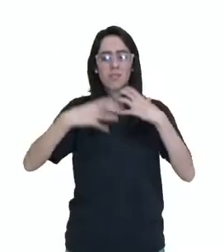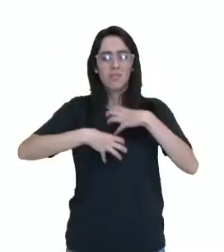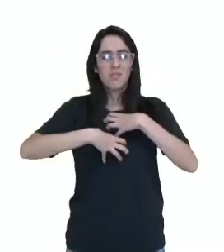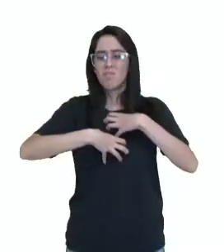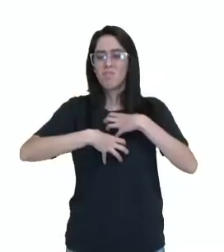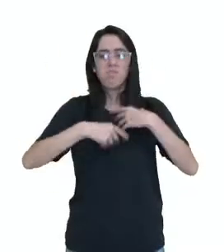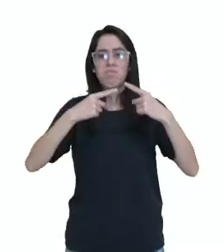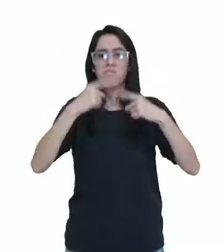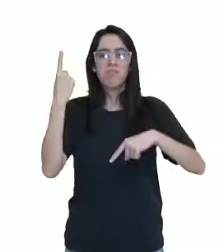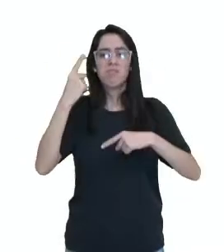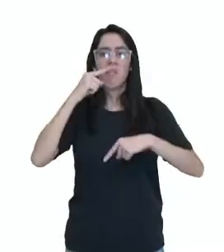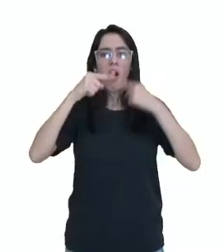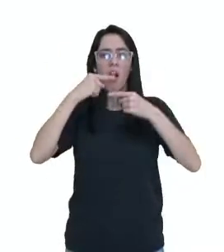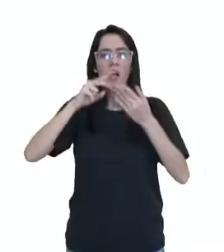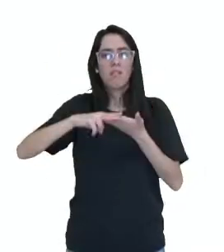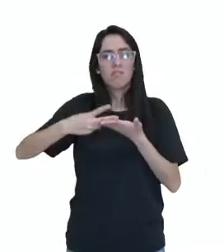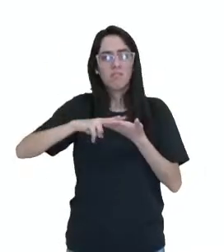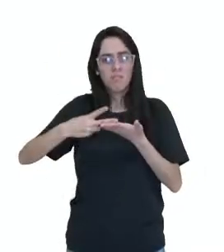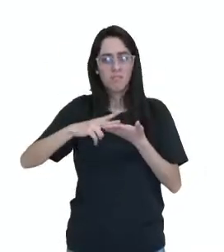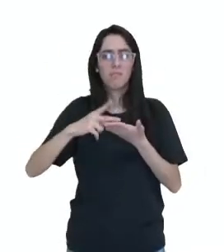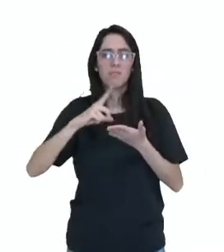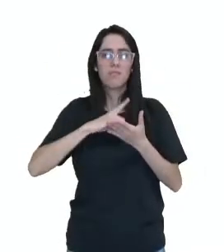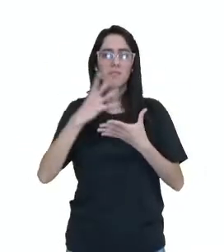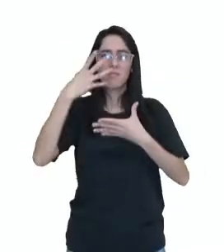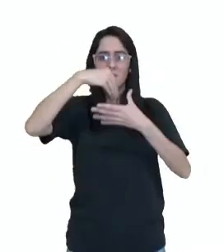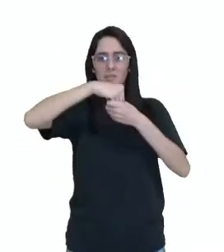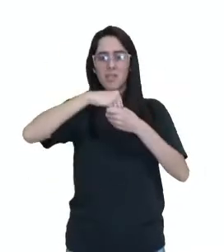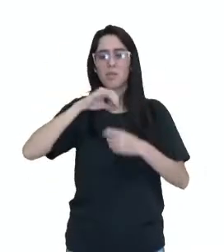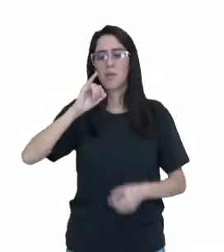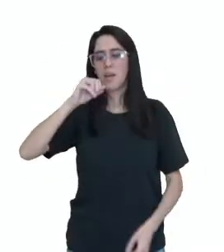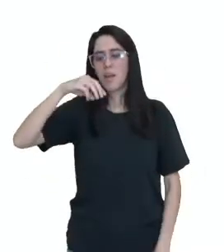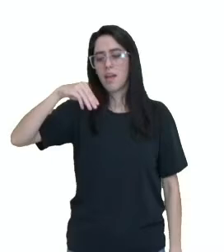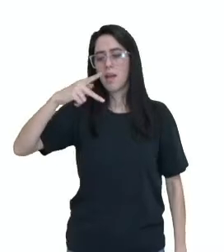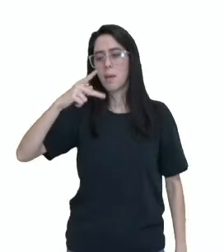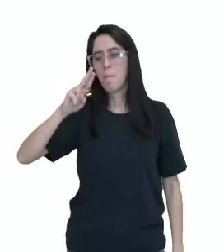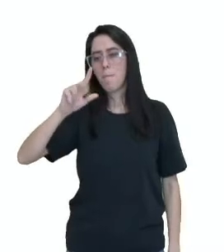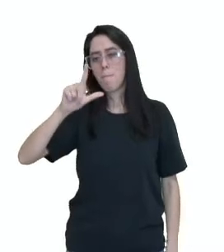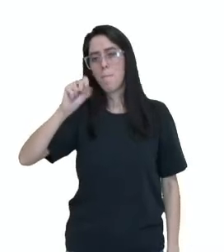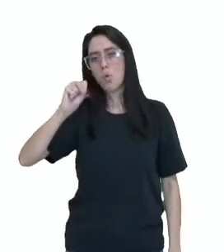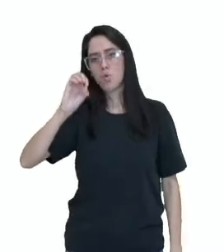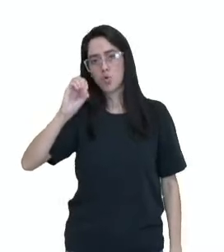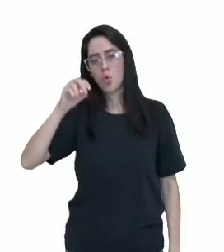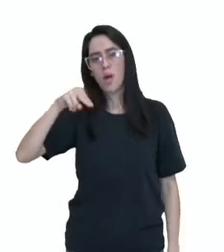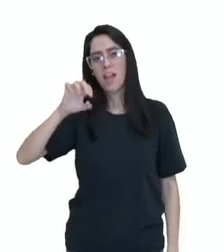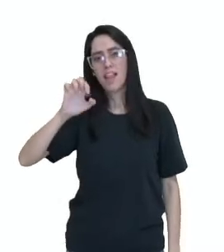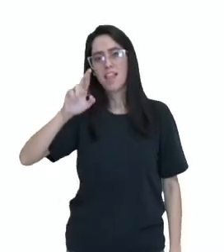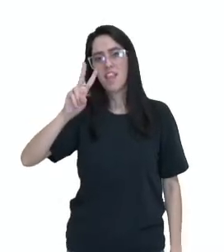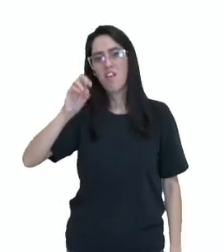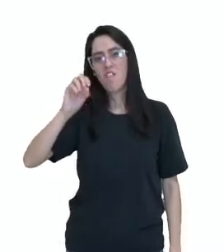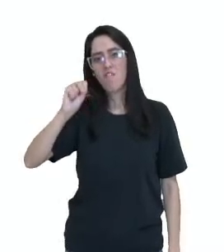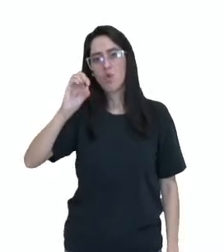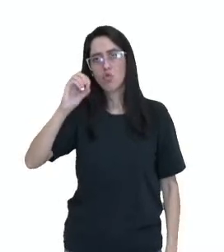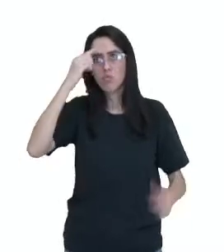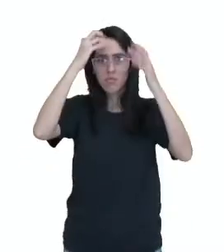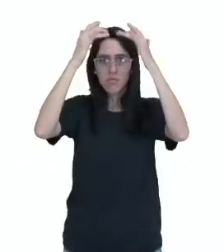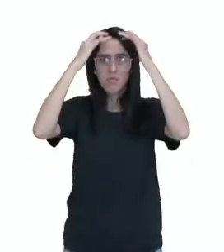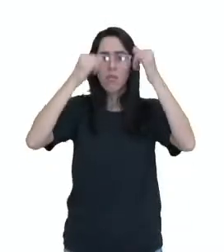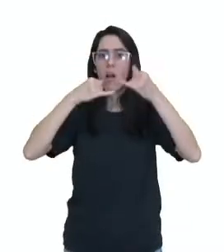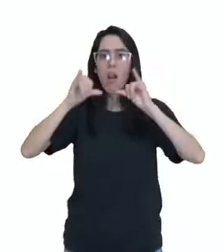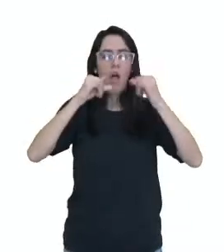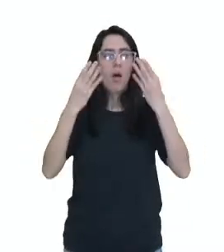Ocorre alteração dos impulsos nervosos, ocorrendo lá no cérebro uma atividade elétrica excessiva. E aí